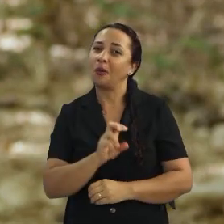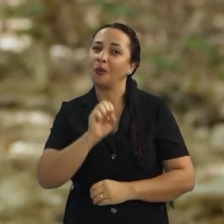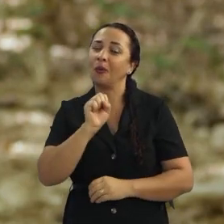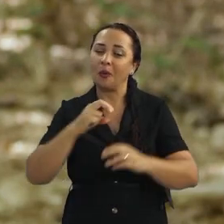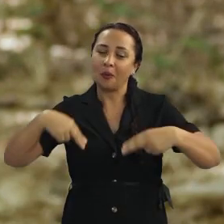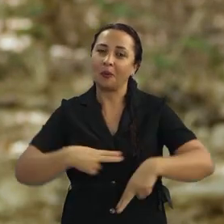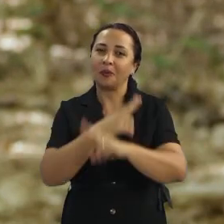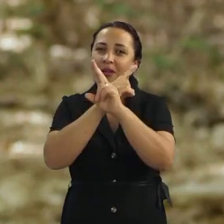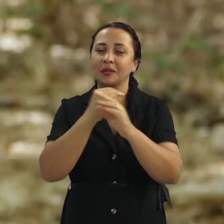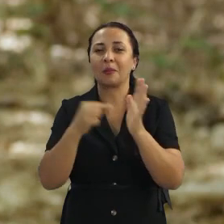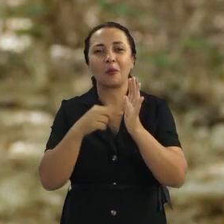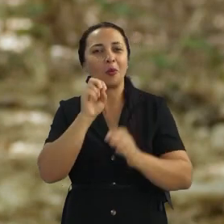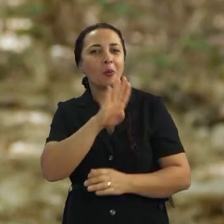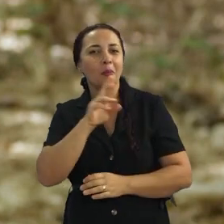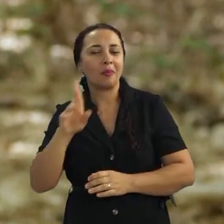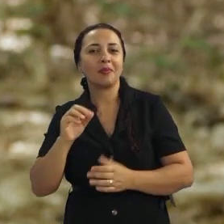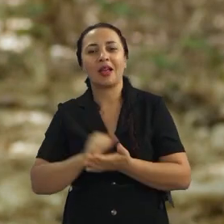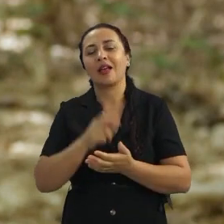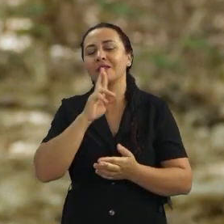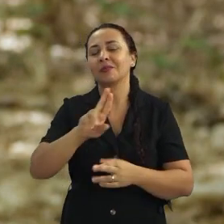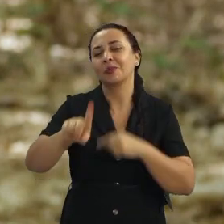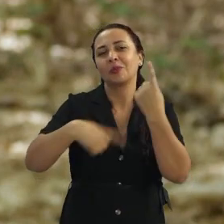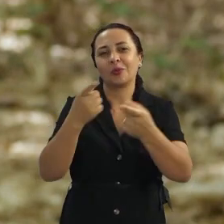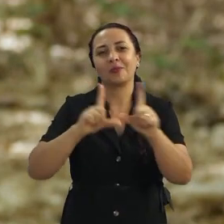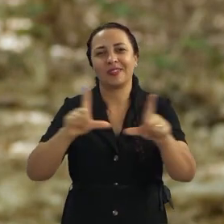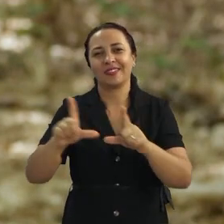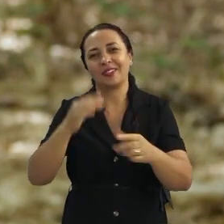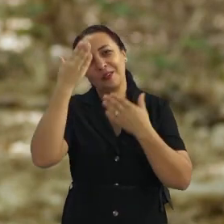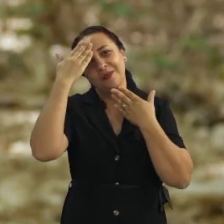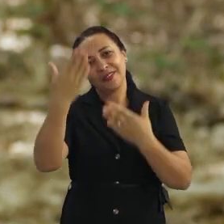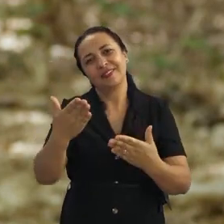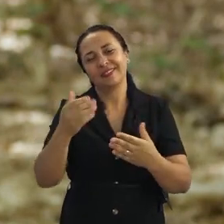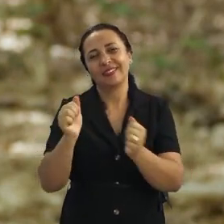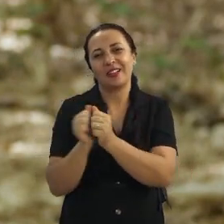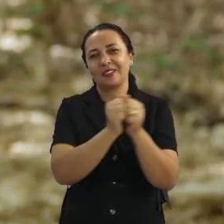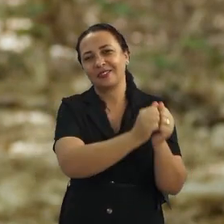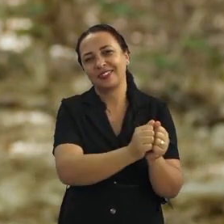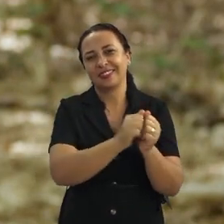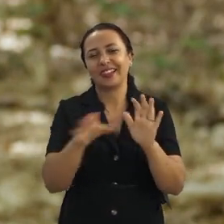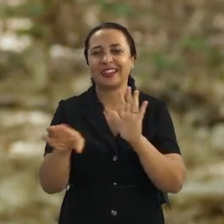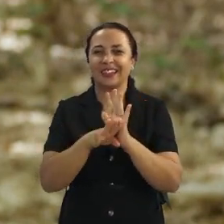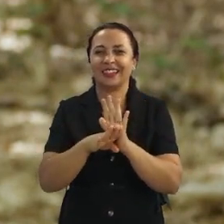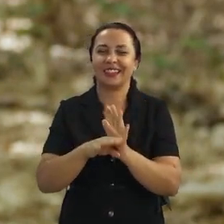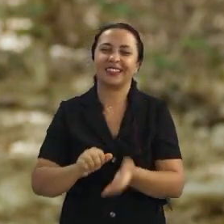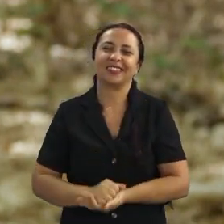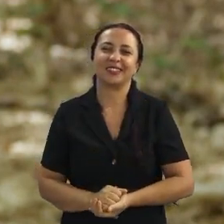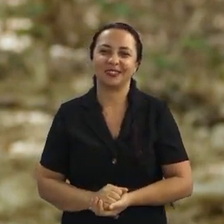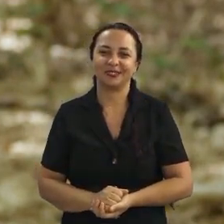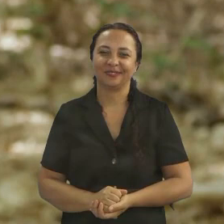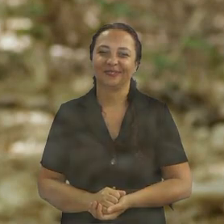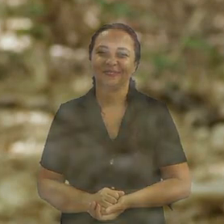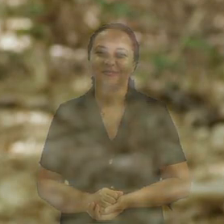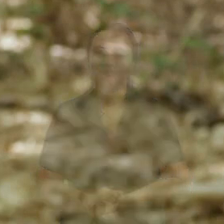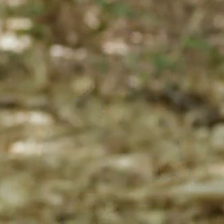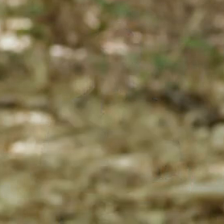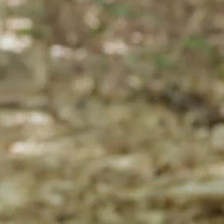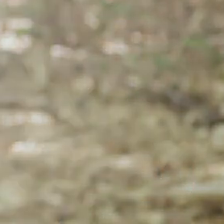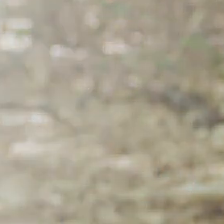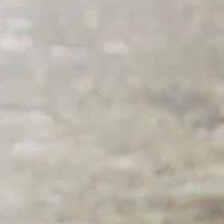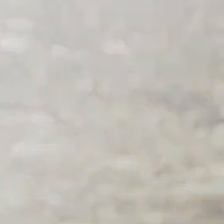universob.edu.br que a gente te responde por aqui em um próximo programa Obrigado pela sua companhia e até mais